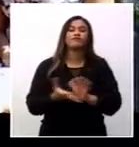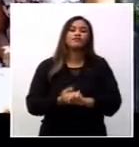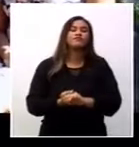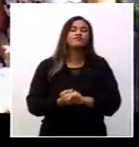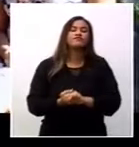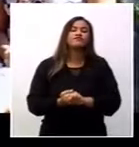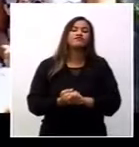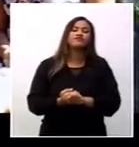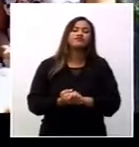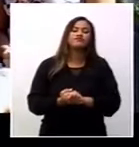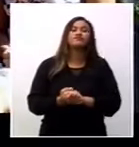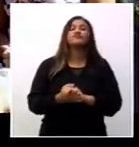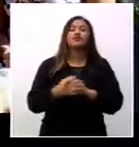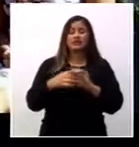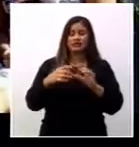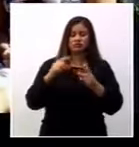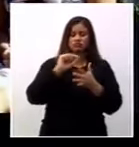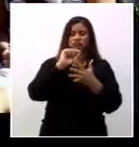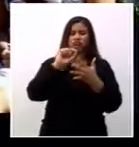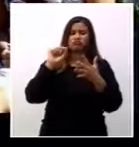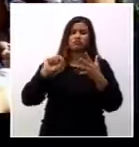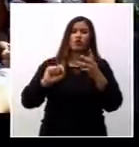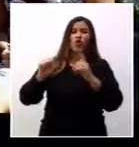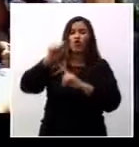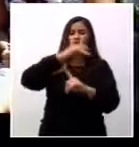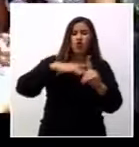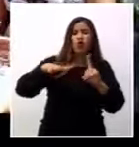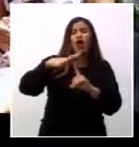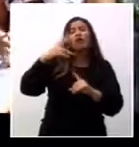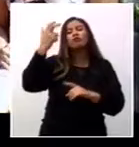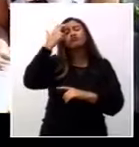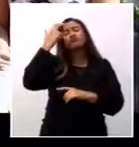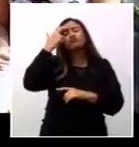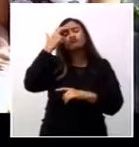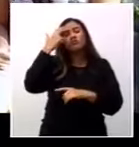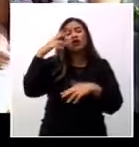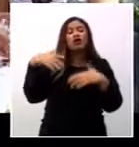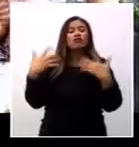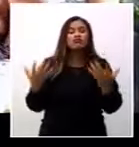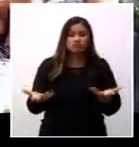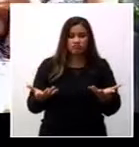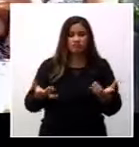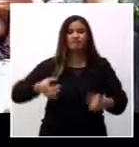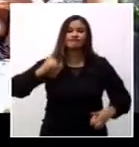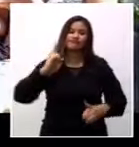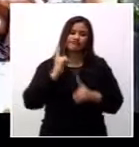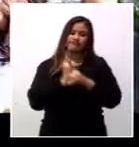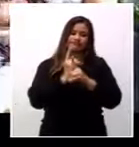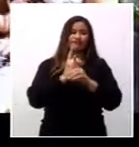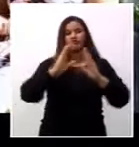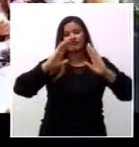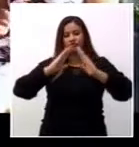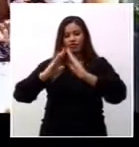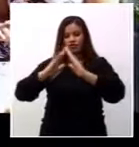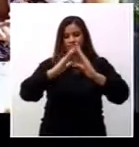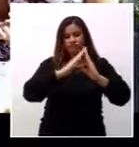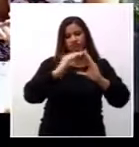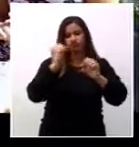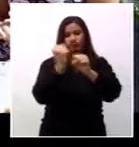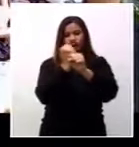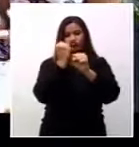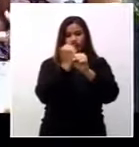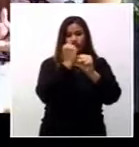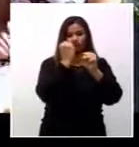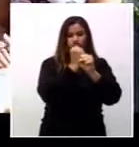os elementos sociais e culturais? Você deve ter identificado casas,